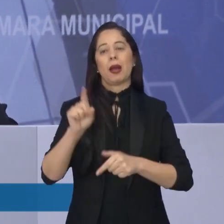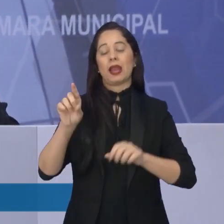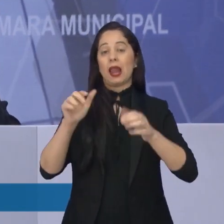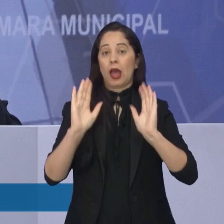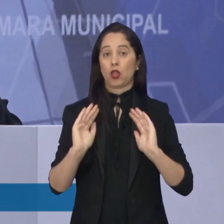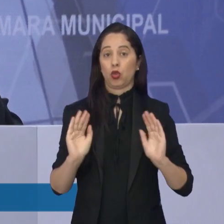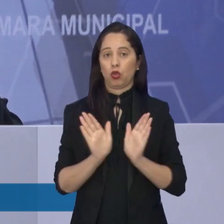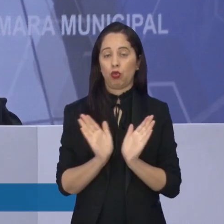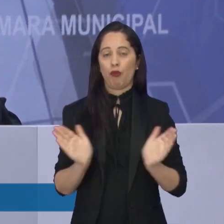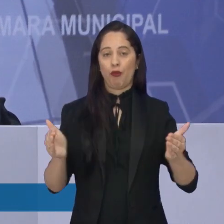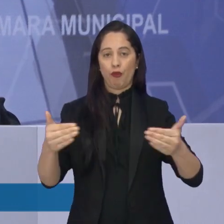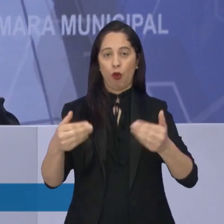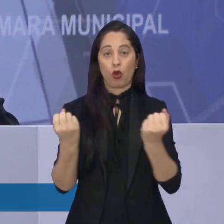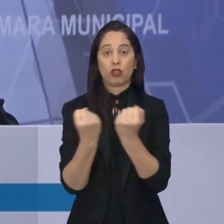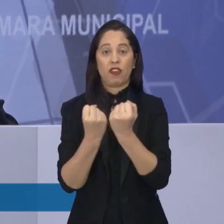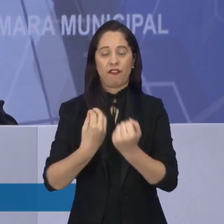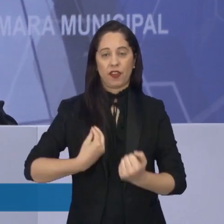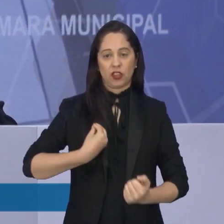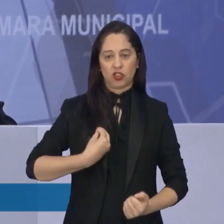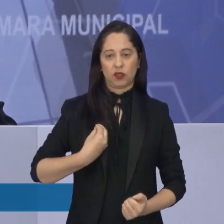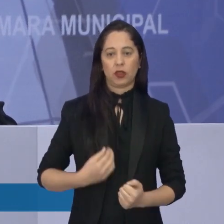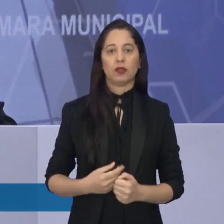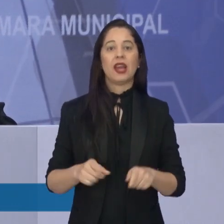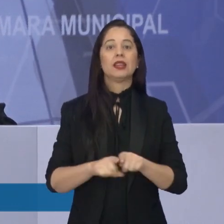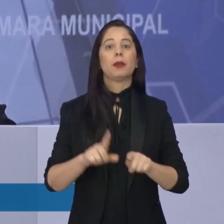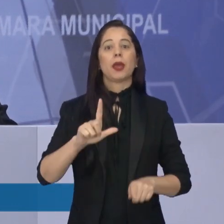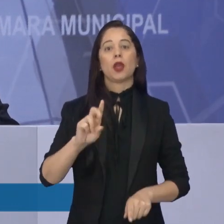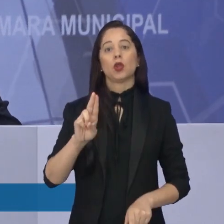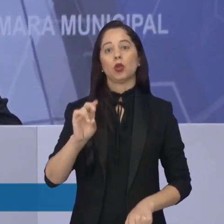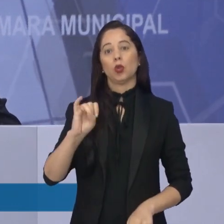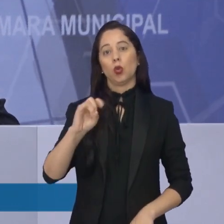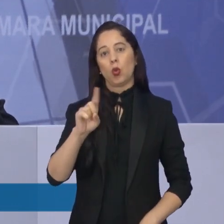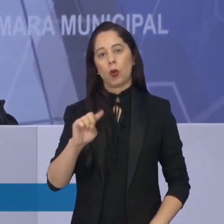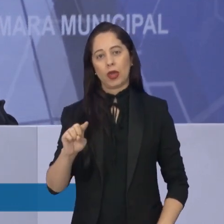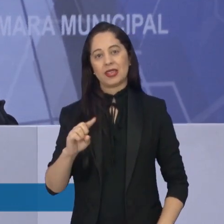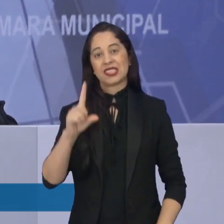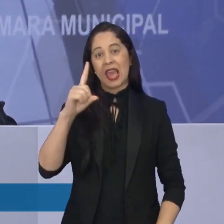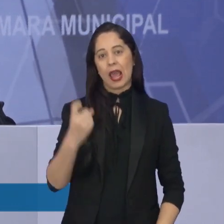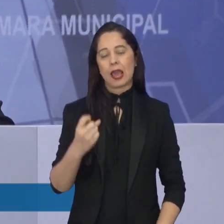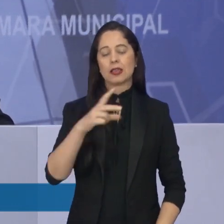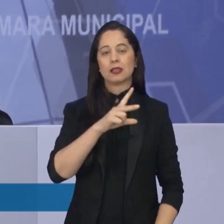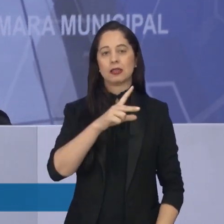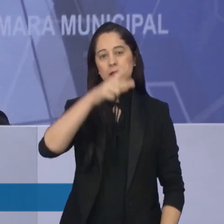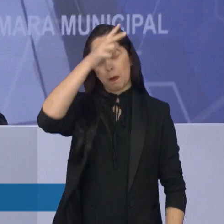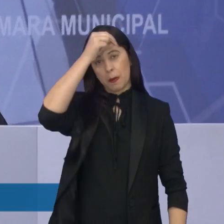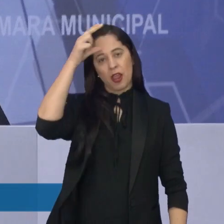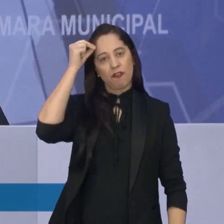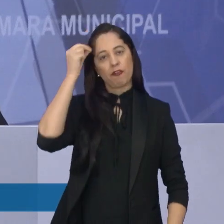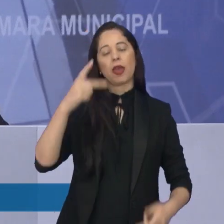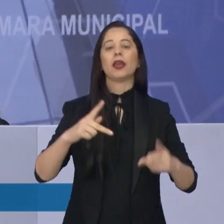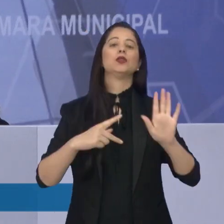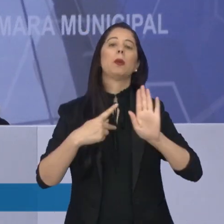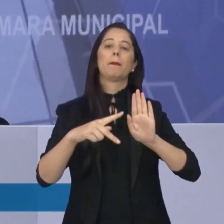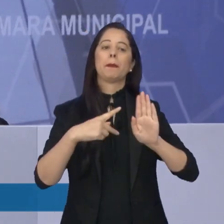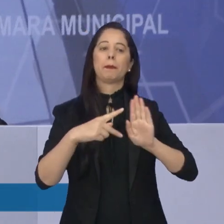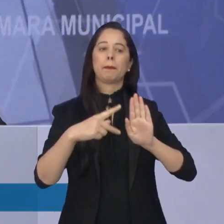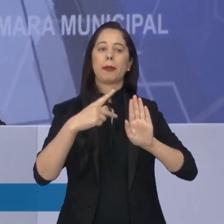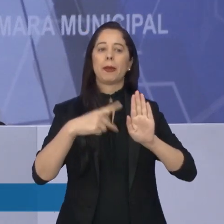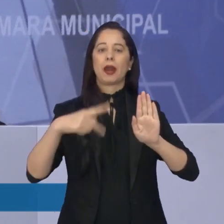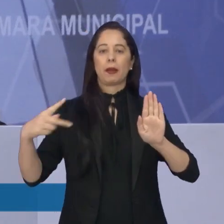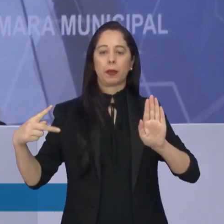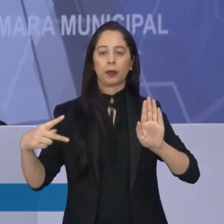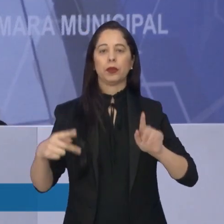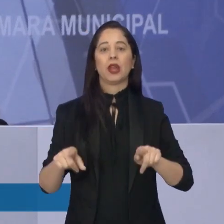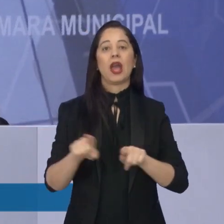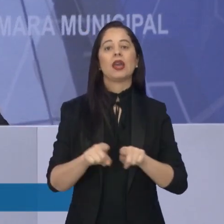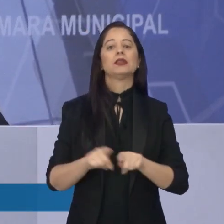Vida, Luiz Loureiro, que é ex-prefeito de Paraibuna, aproveitando também anunciar a presença do Carlinhos de Almeida, que é ex-prefeito de